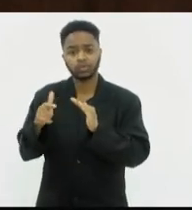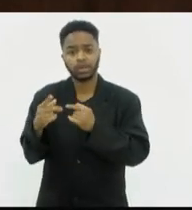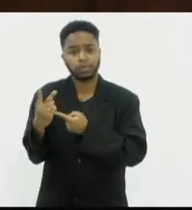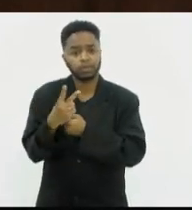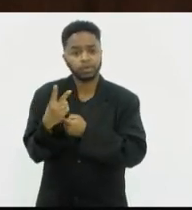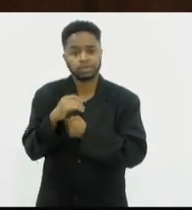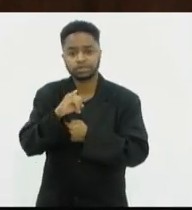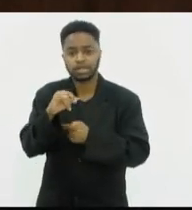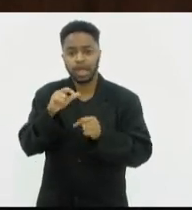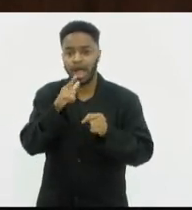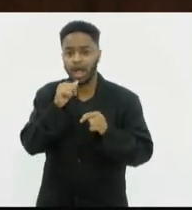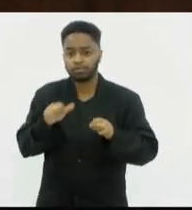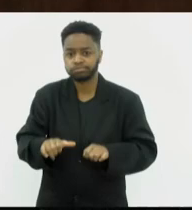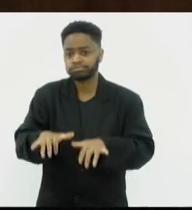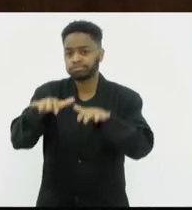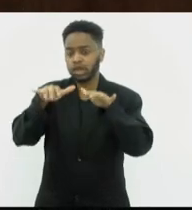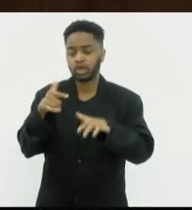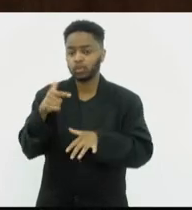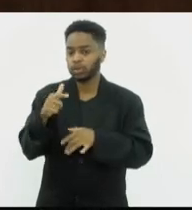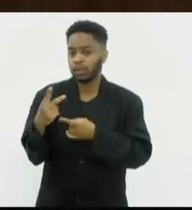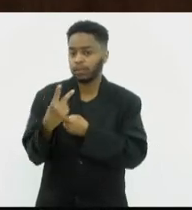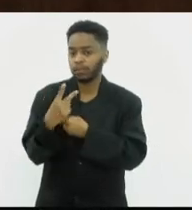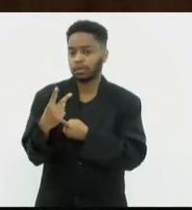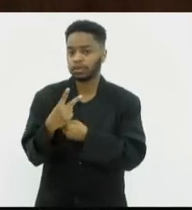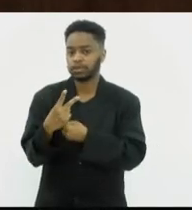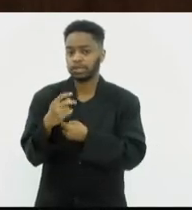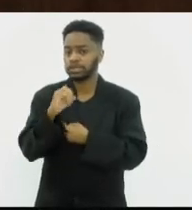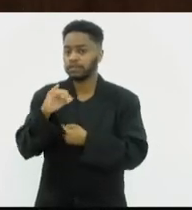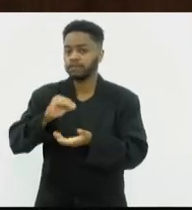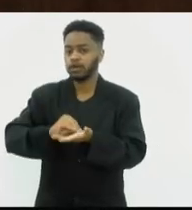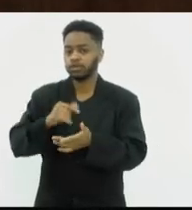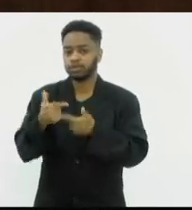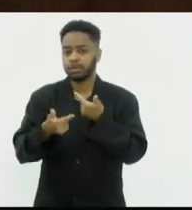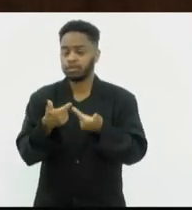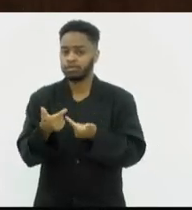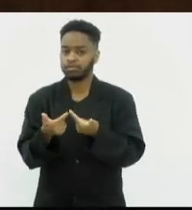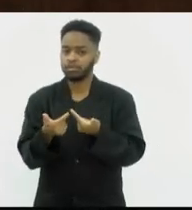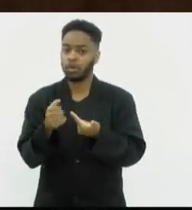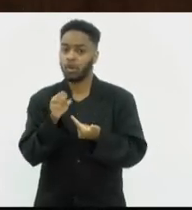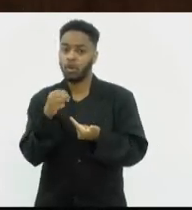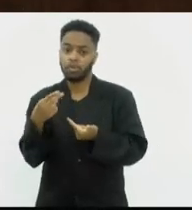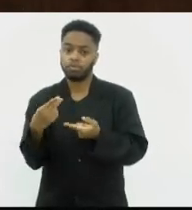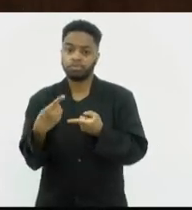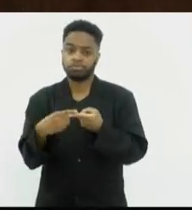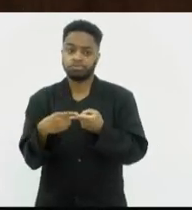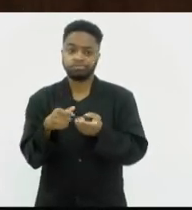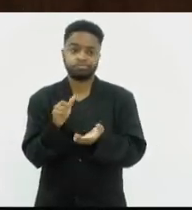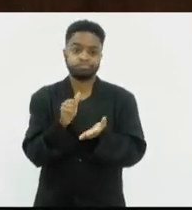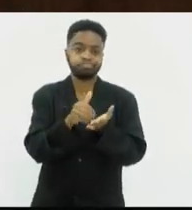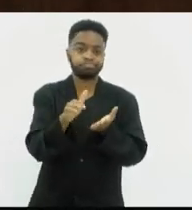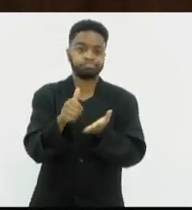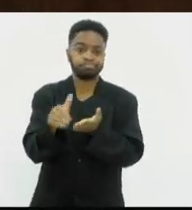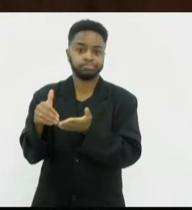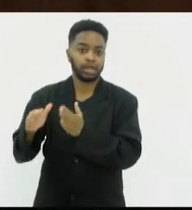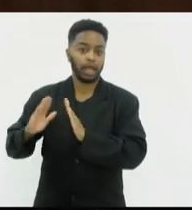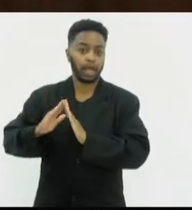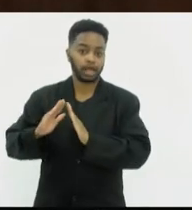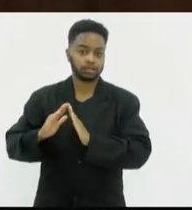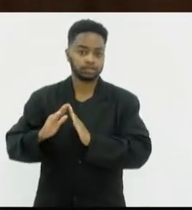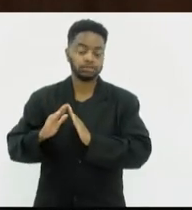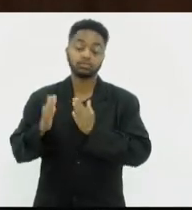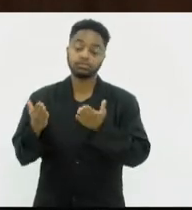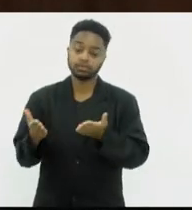e inundações, sem prevenção do desemprego ou do despejo de uma habitação. Quando você